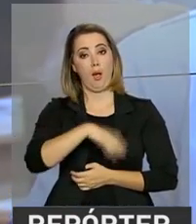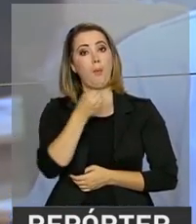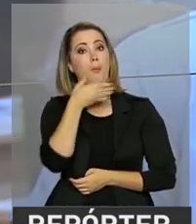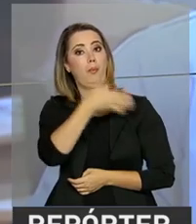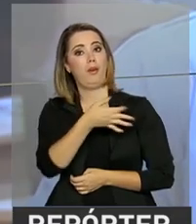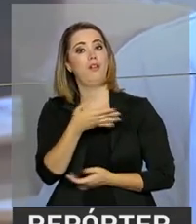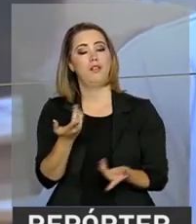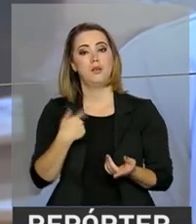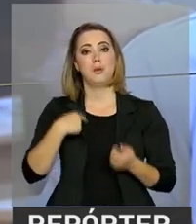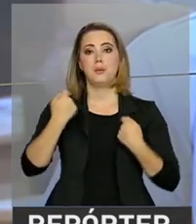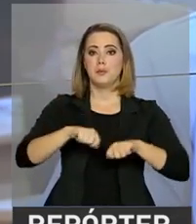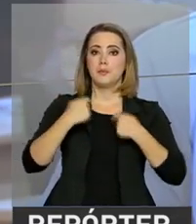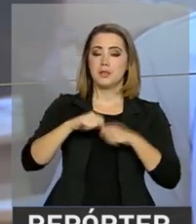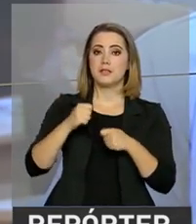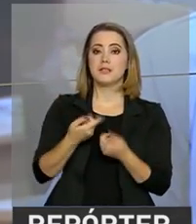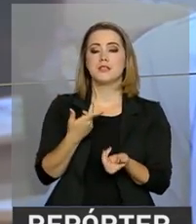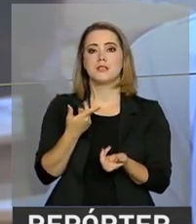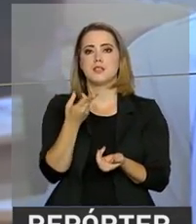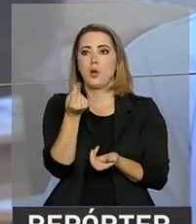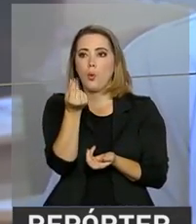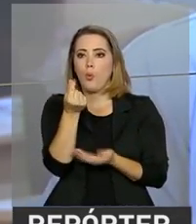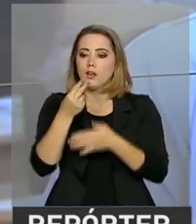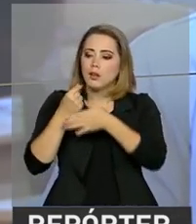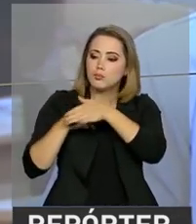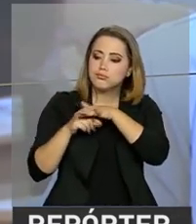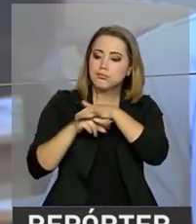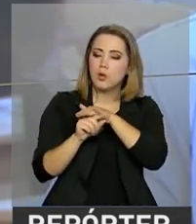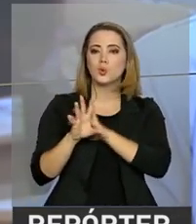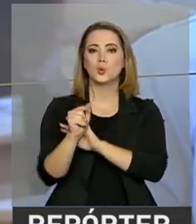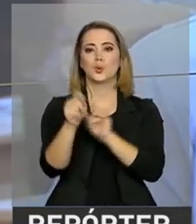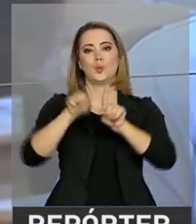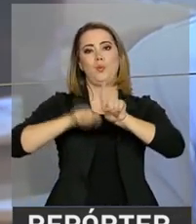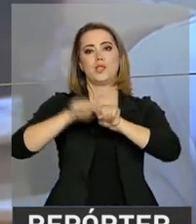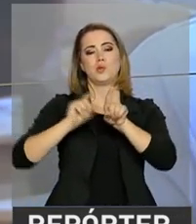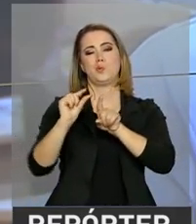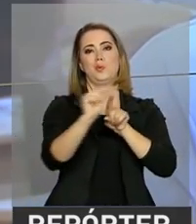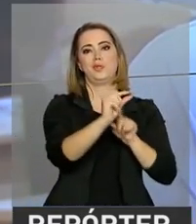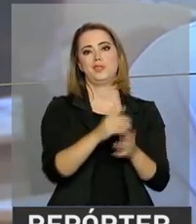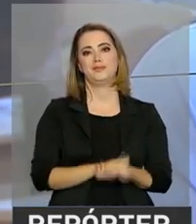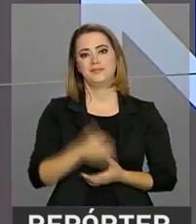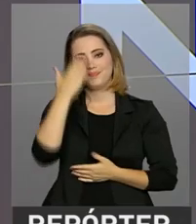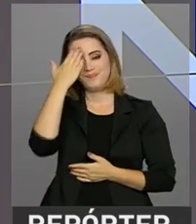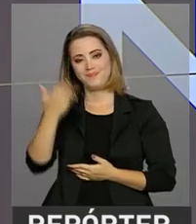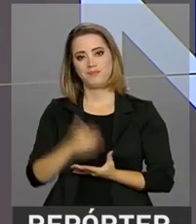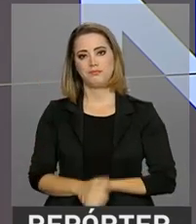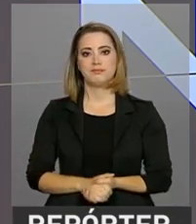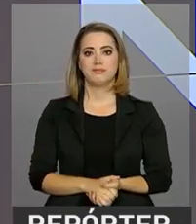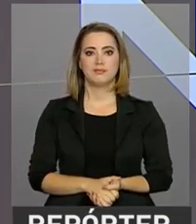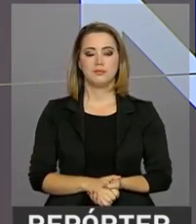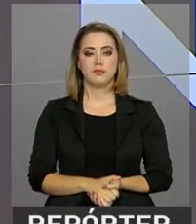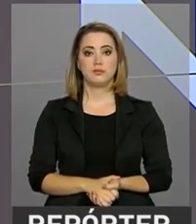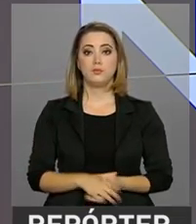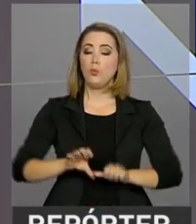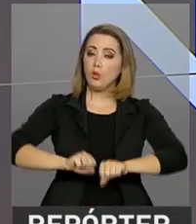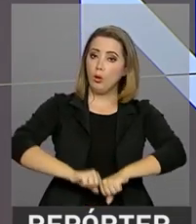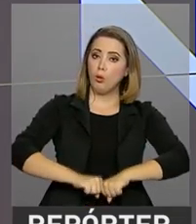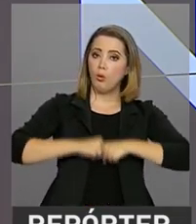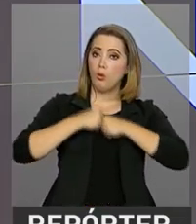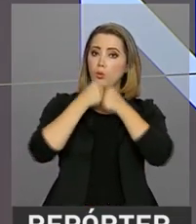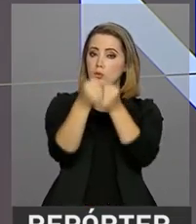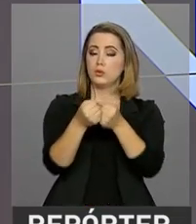tem um pouco de disciplina como você pra poupar todo mês um pouquinho né obrigado pelas informações e uma força-tarefa de